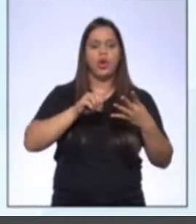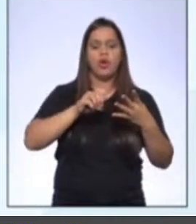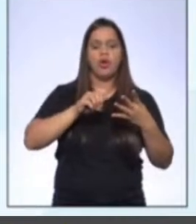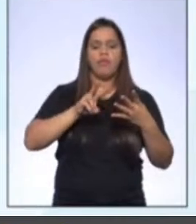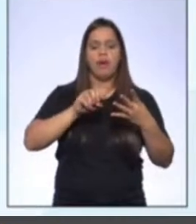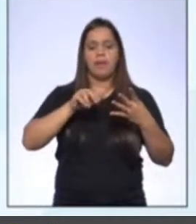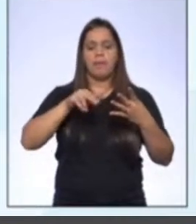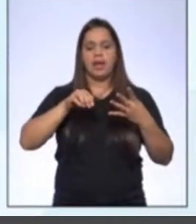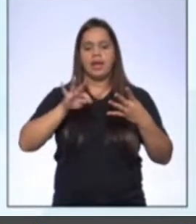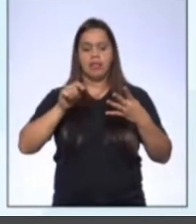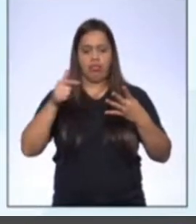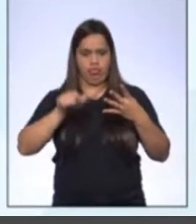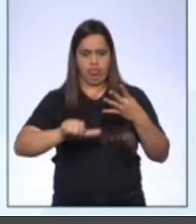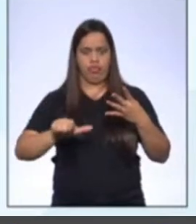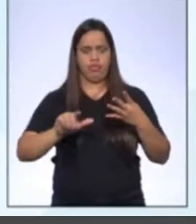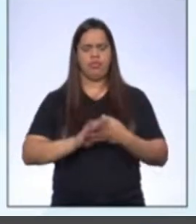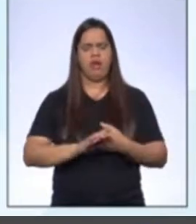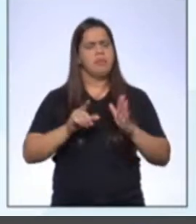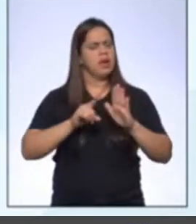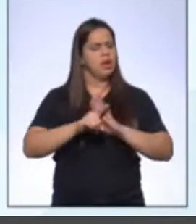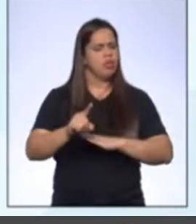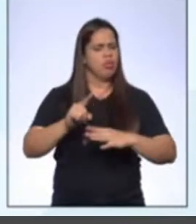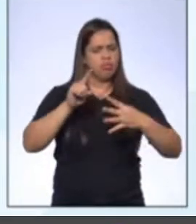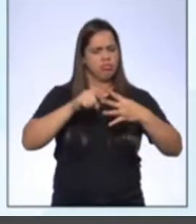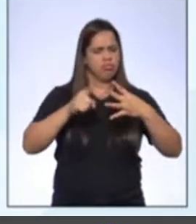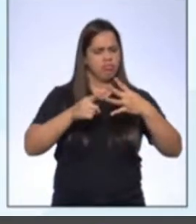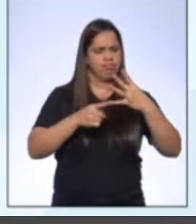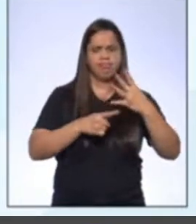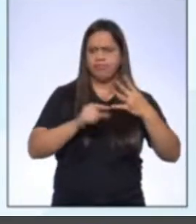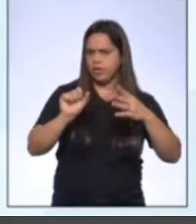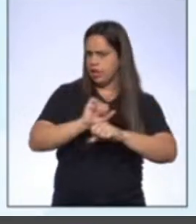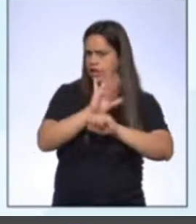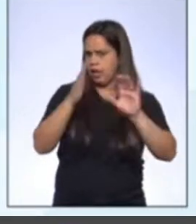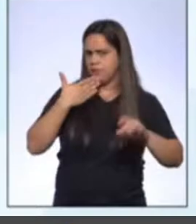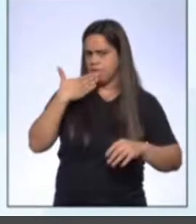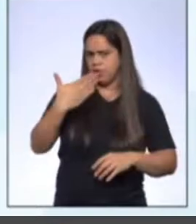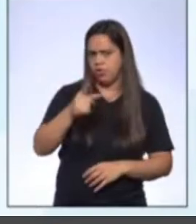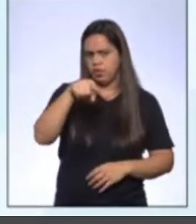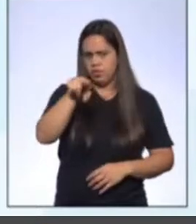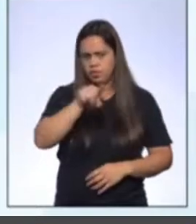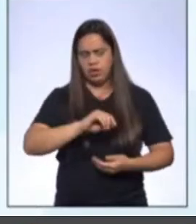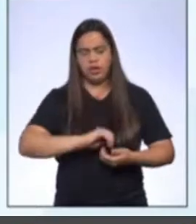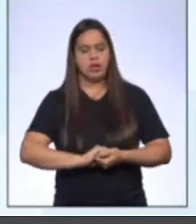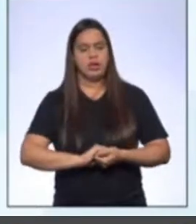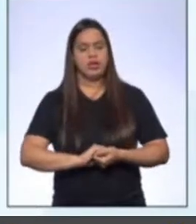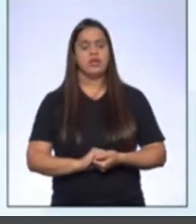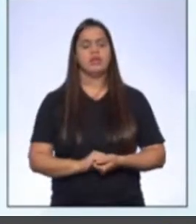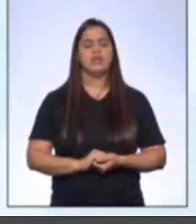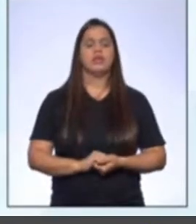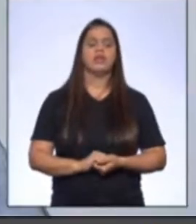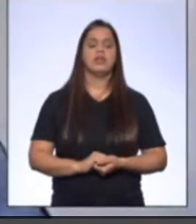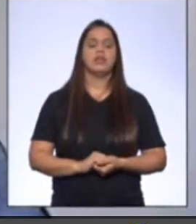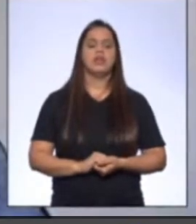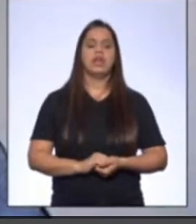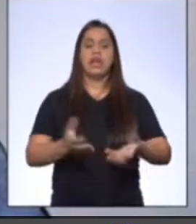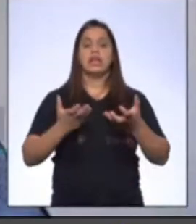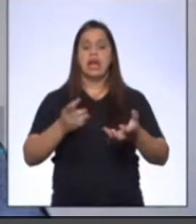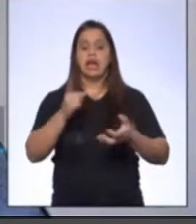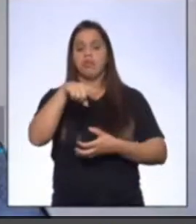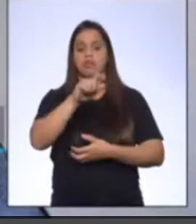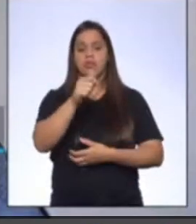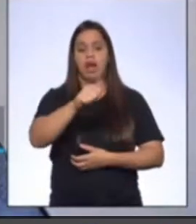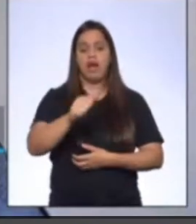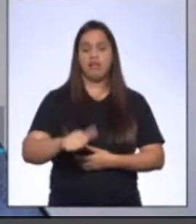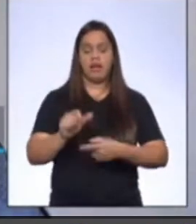daí, será que foi claro para vocês o que estava sendo pedido? Eles querem que você avalie se